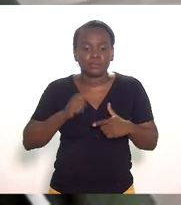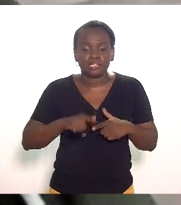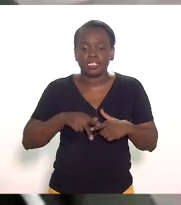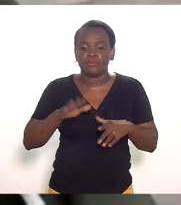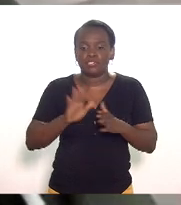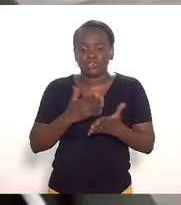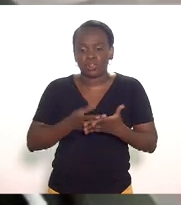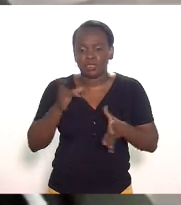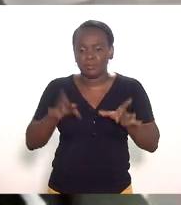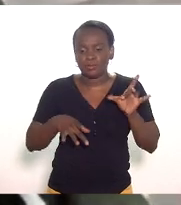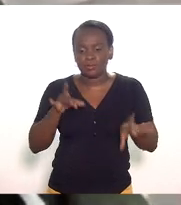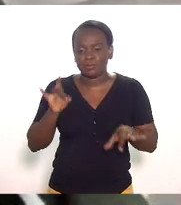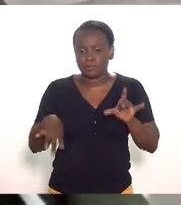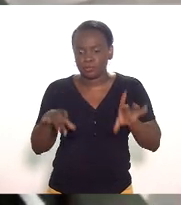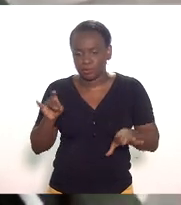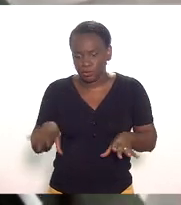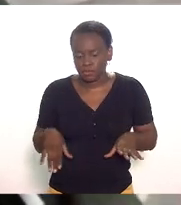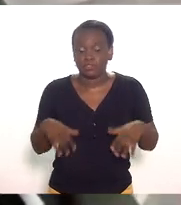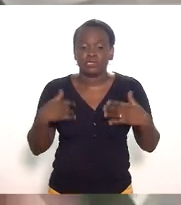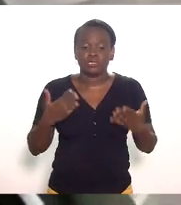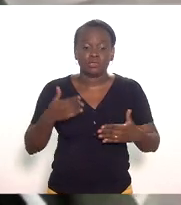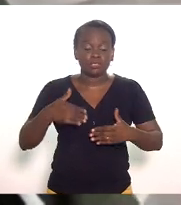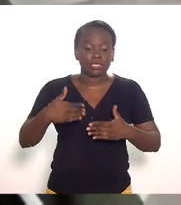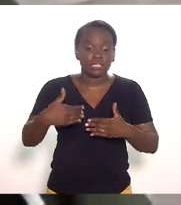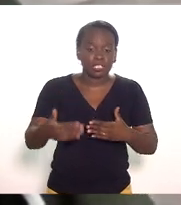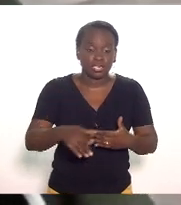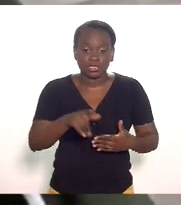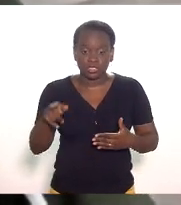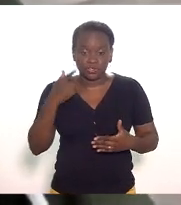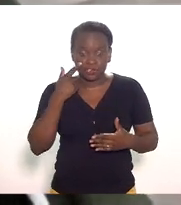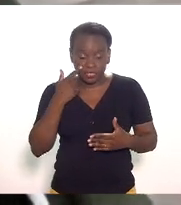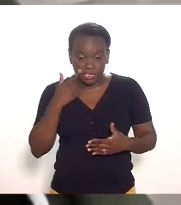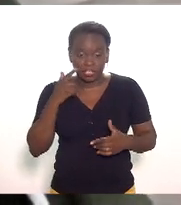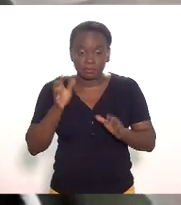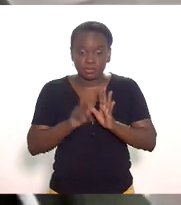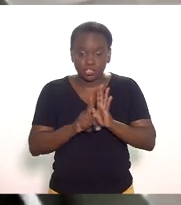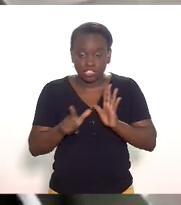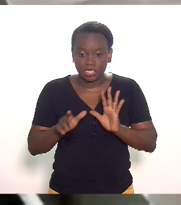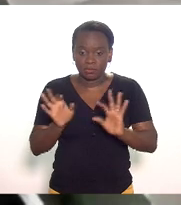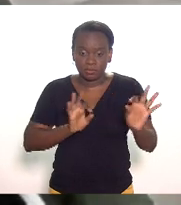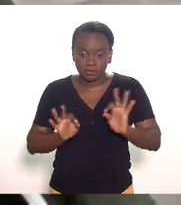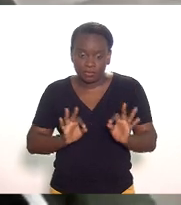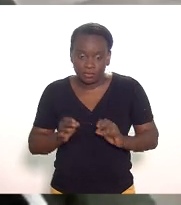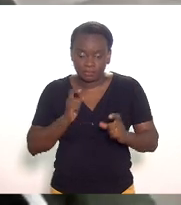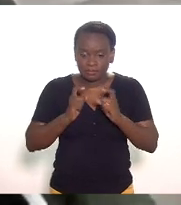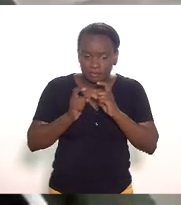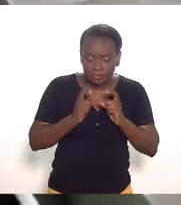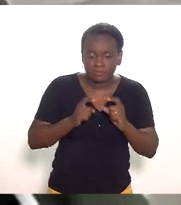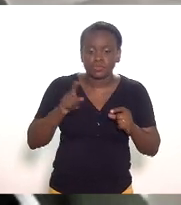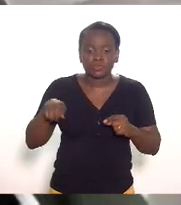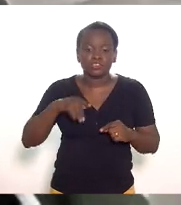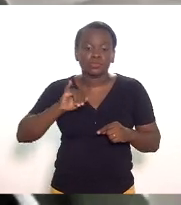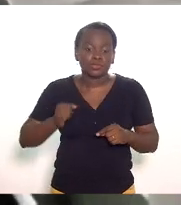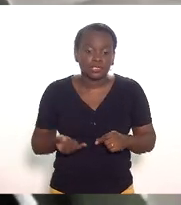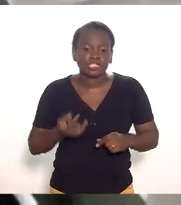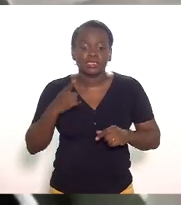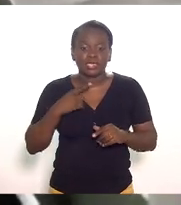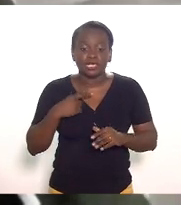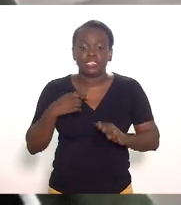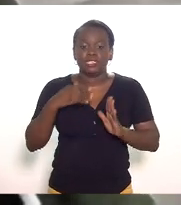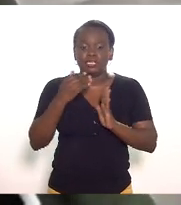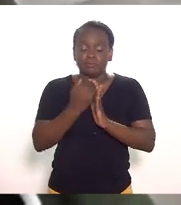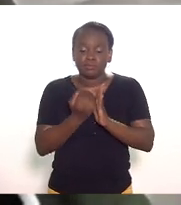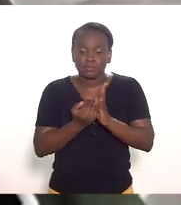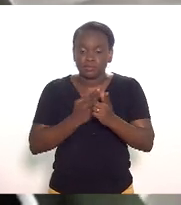evasão escolar. E na medida em que passamos a debater esse projeto, tivemos a oportunidade de estabelecer um canal